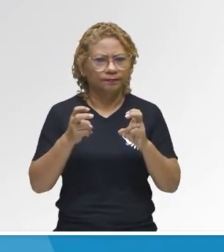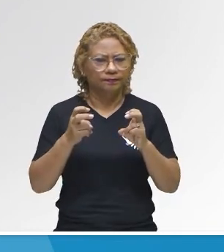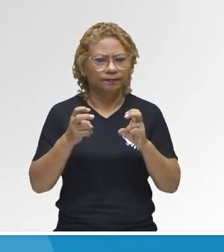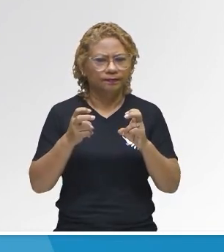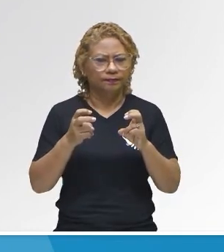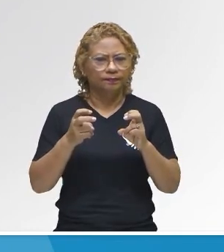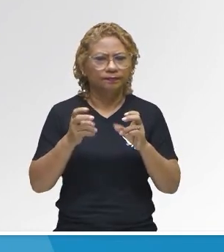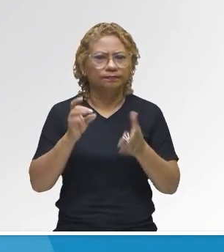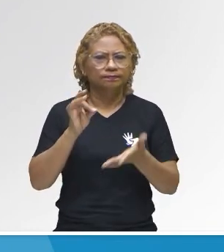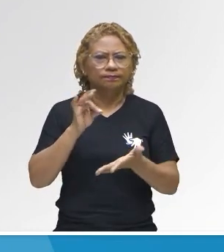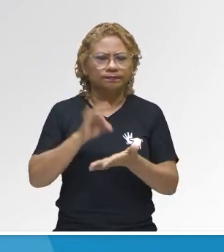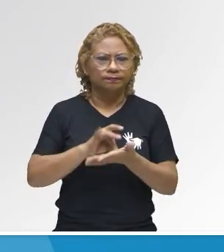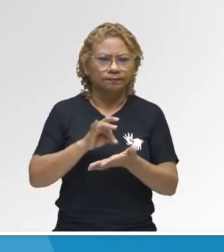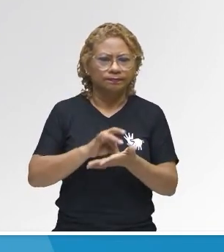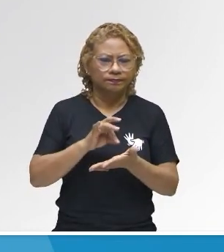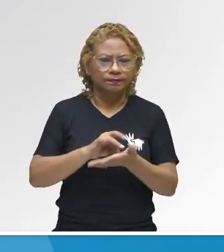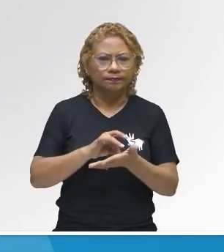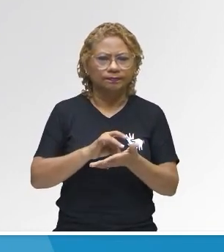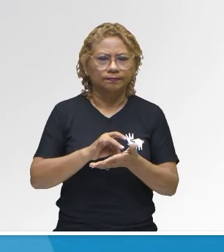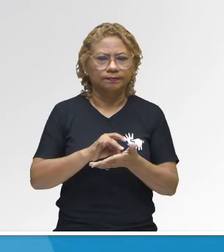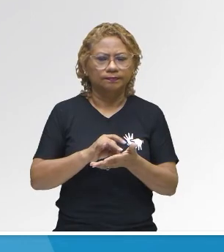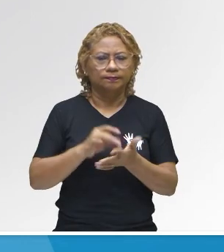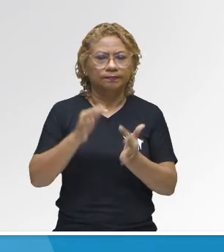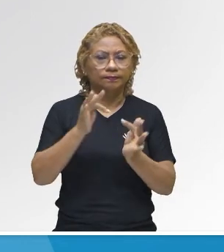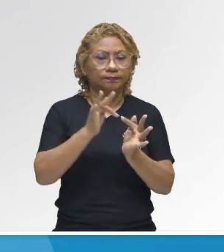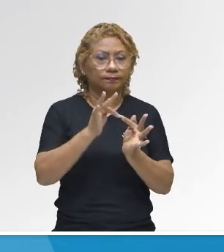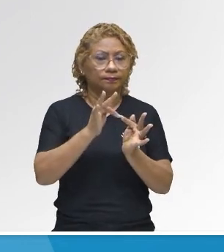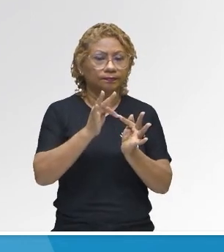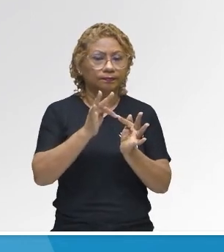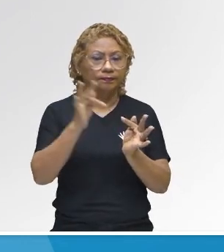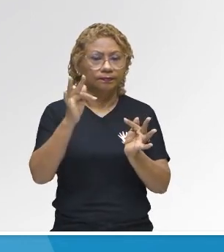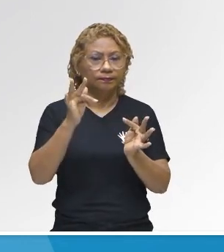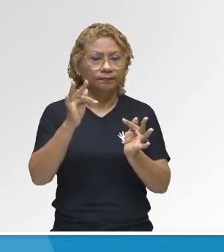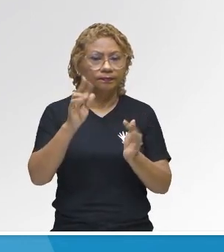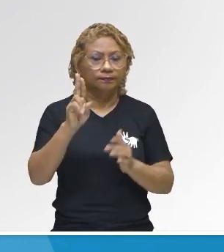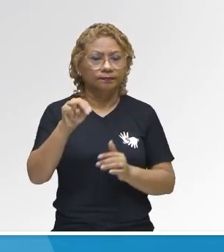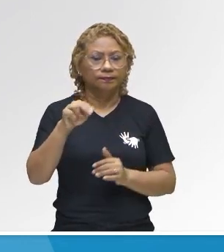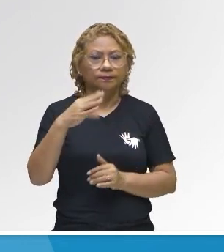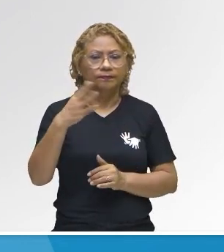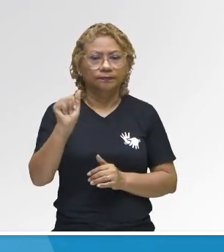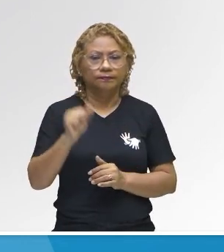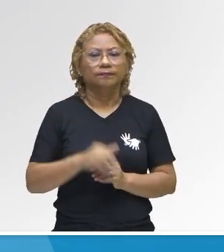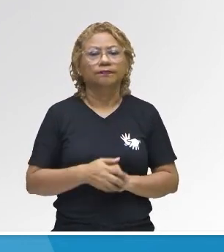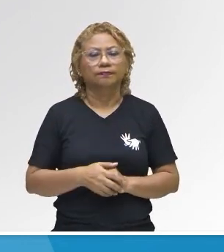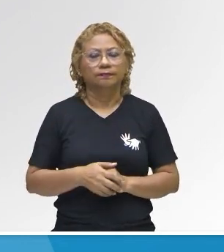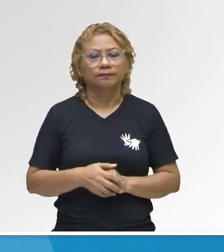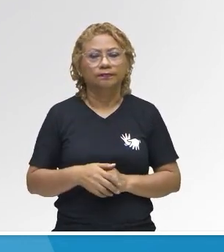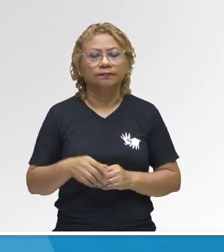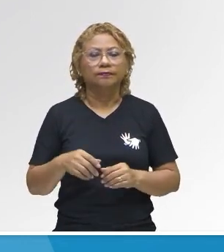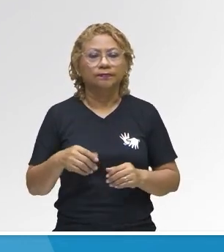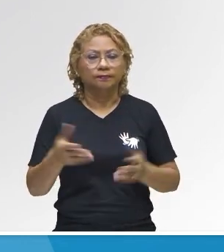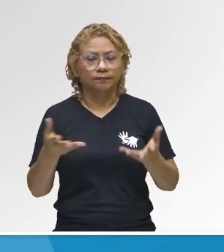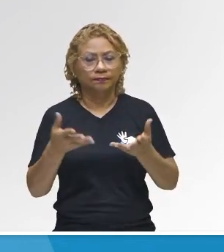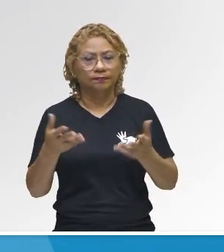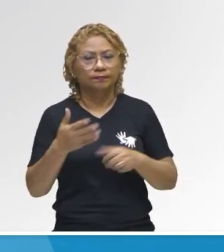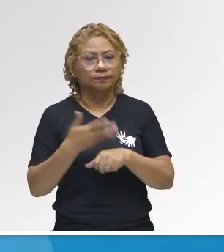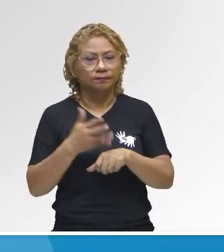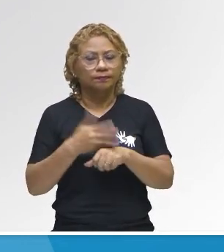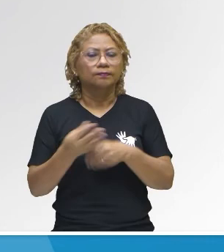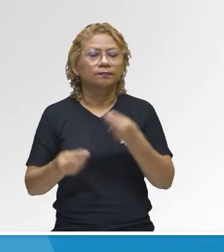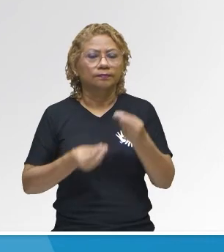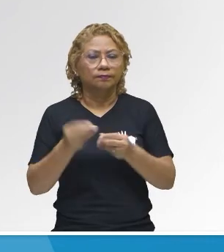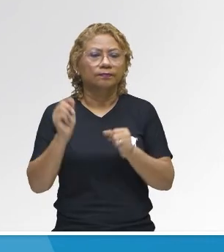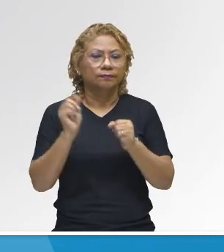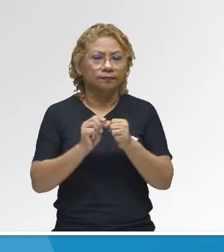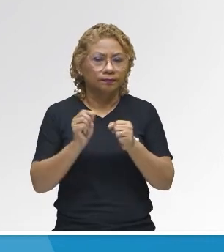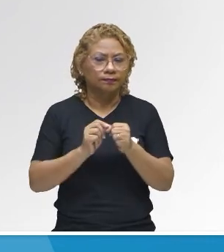da função real, dessa função aqui, f de x igual a tangente de 2x. Como é que a gente faz